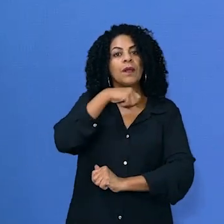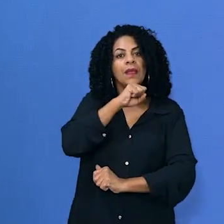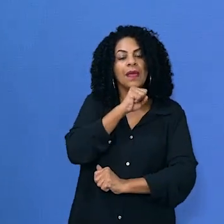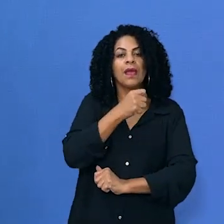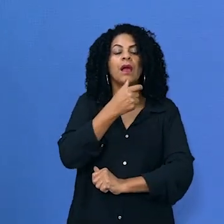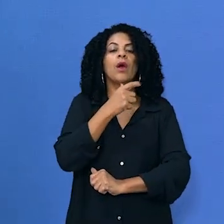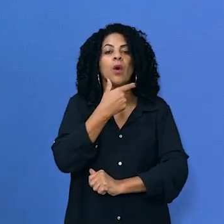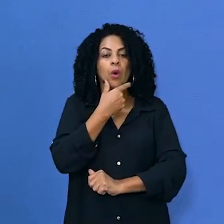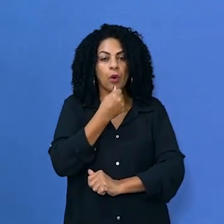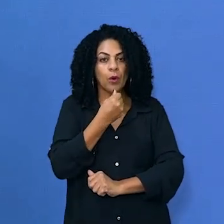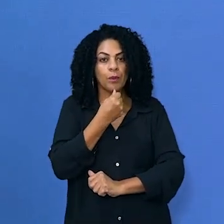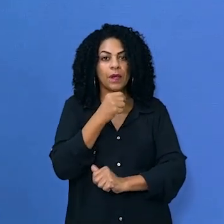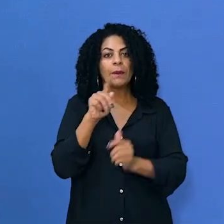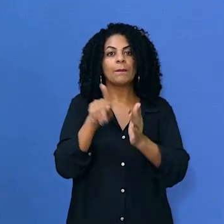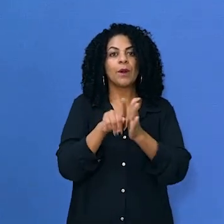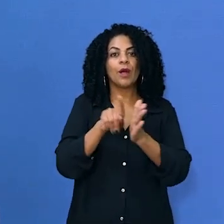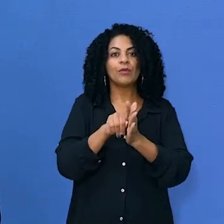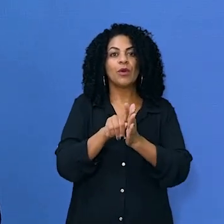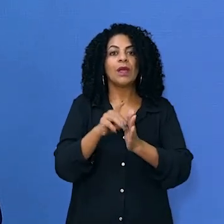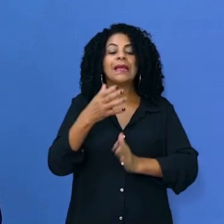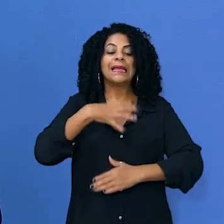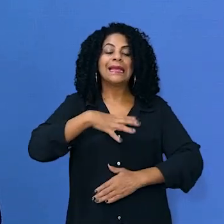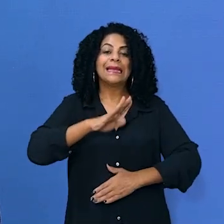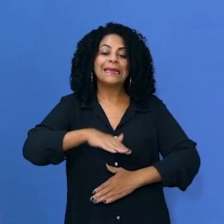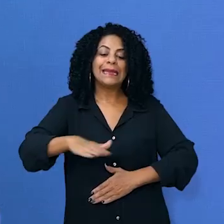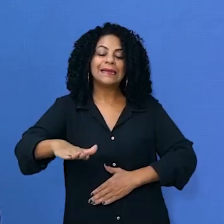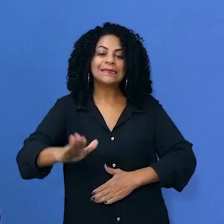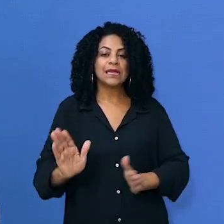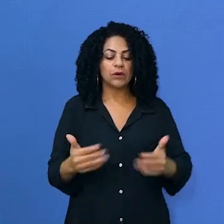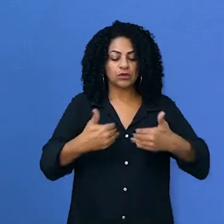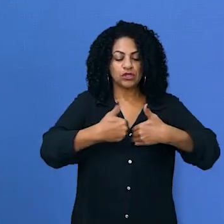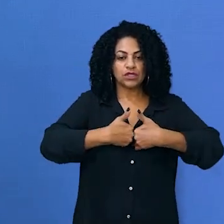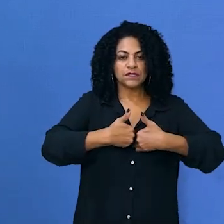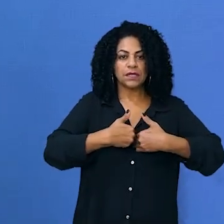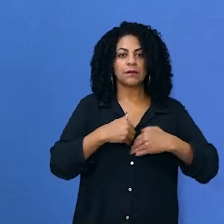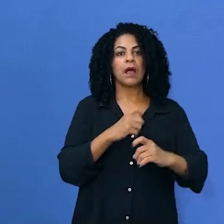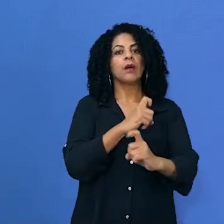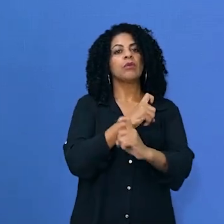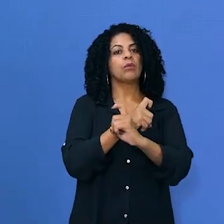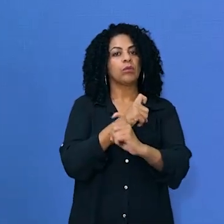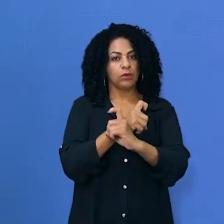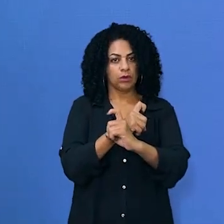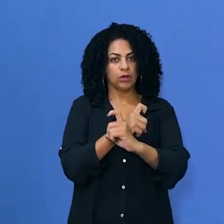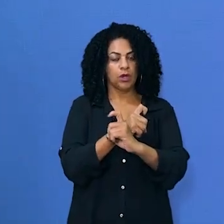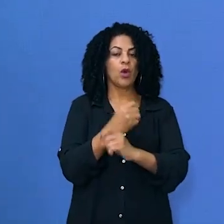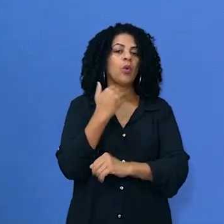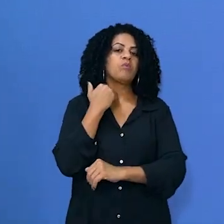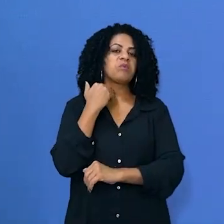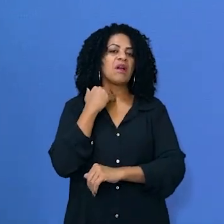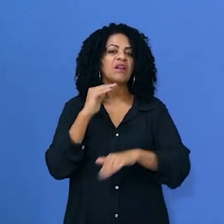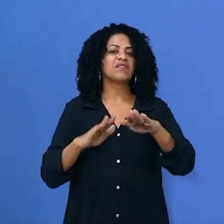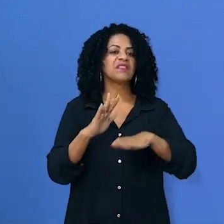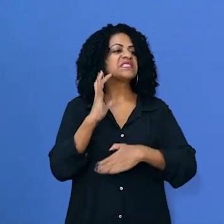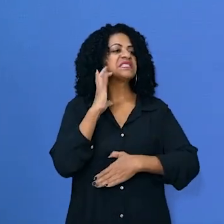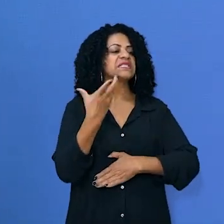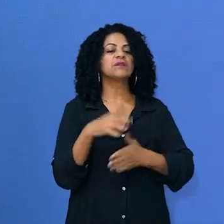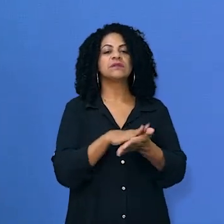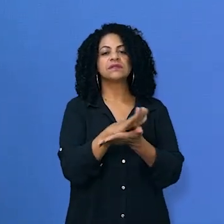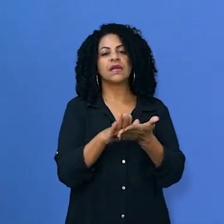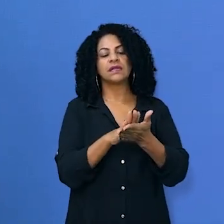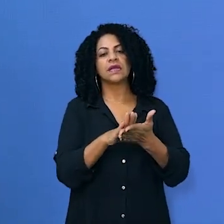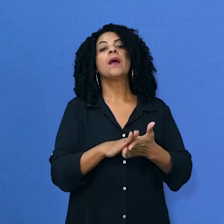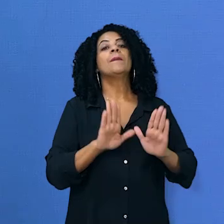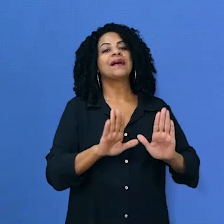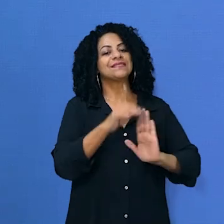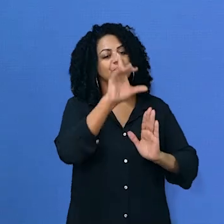crianças autistas. O Pleno do TST rejeitou um recurso da Caixa Econômica Federal. O banco contestava a decisão que deu o